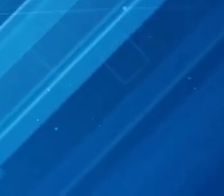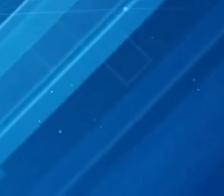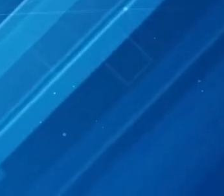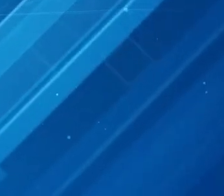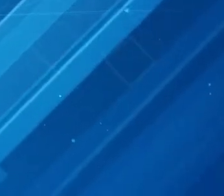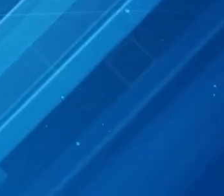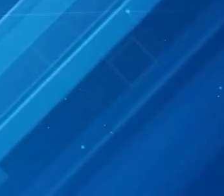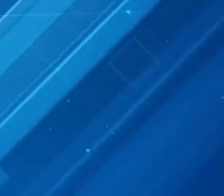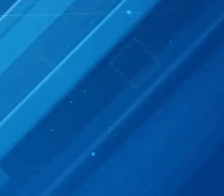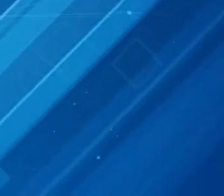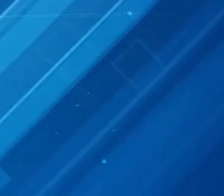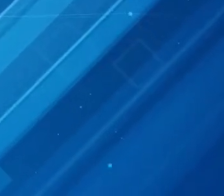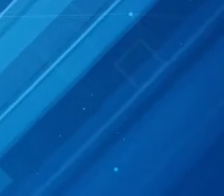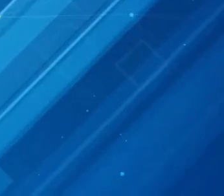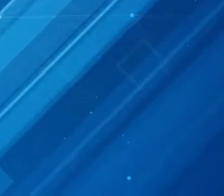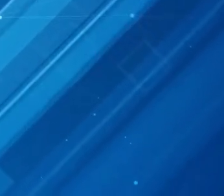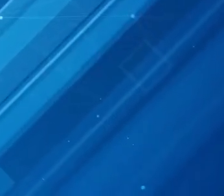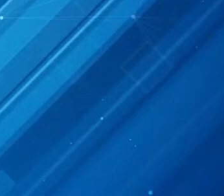vereador